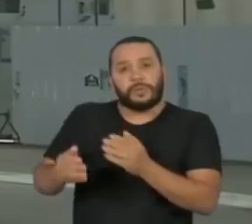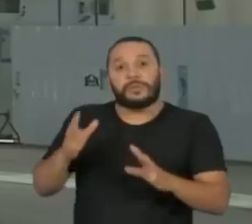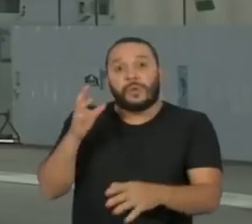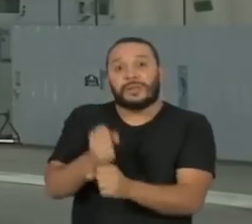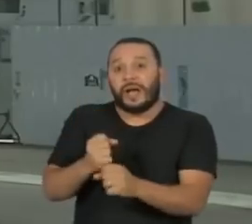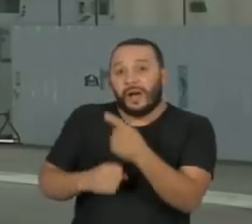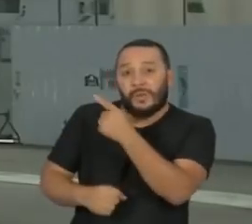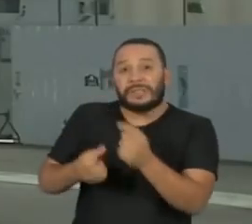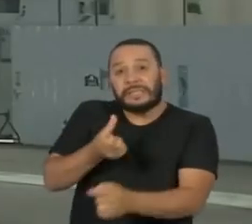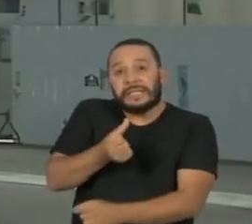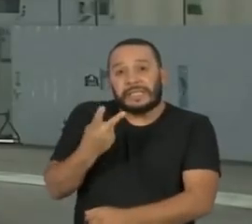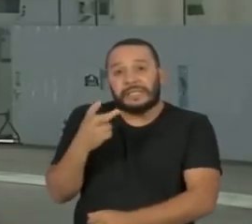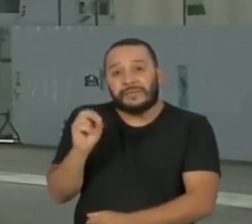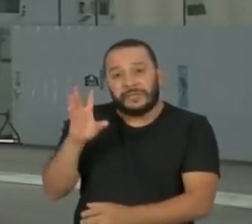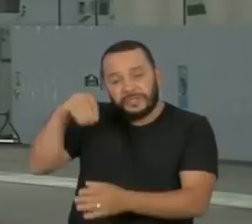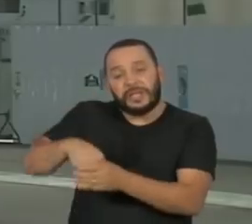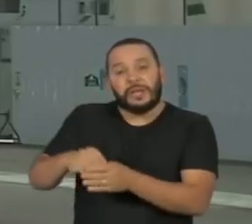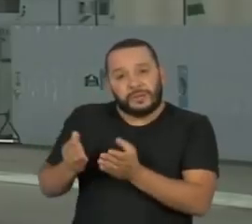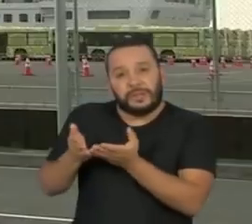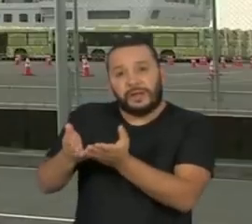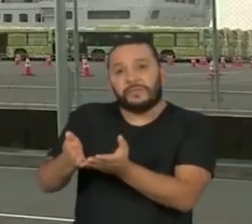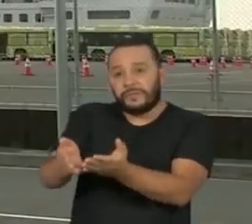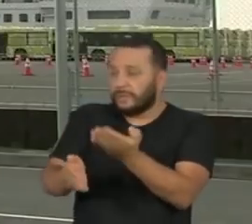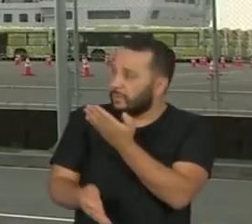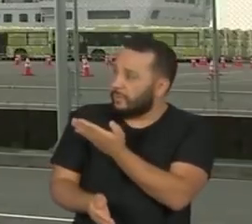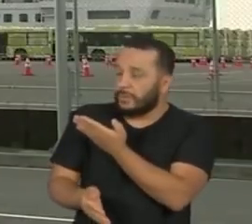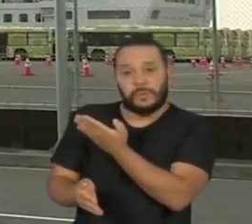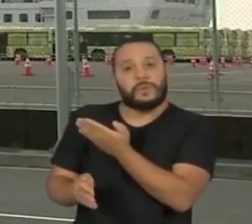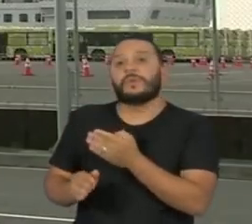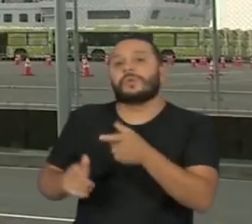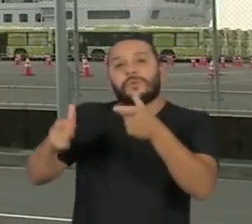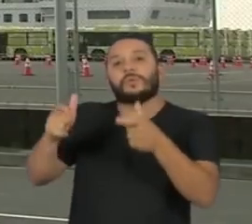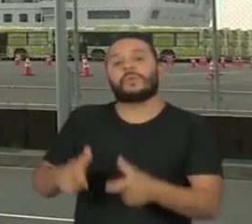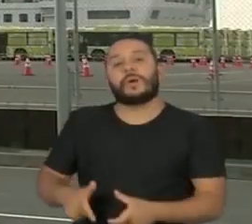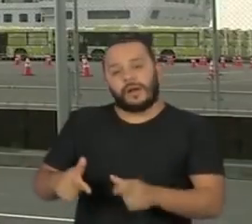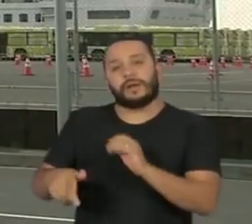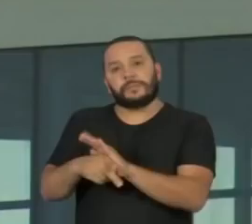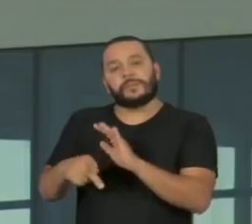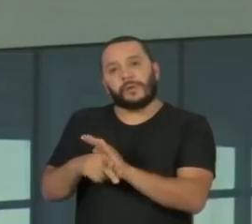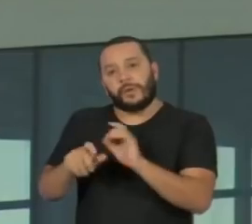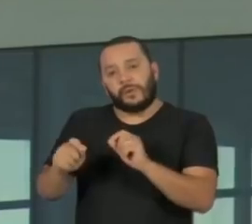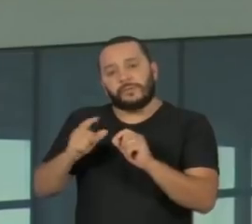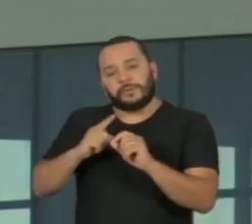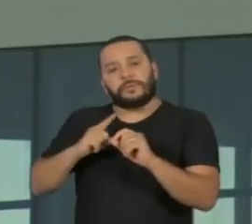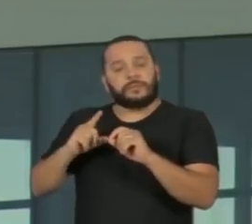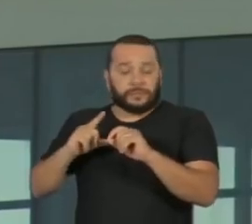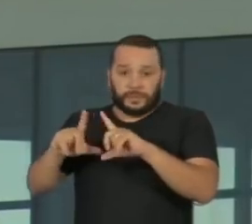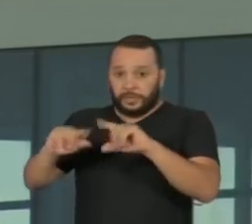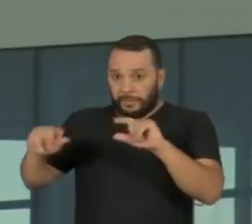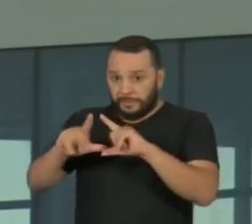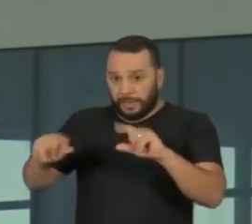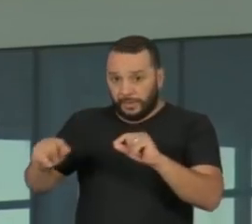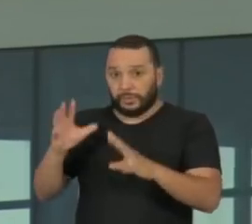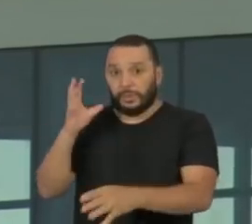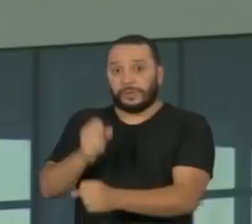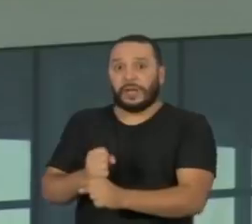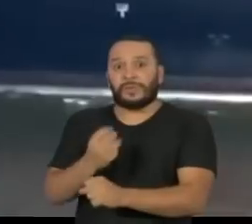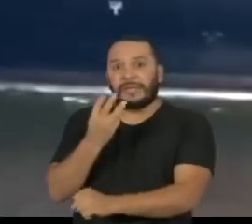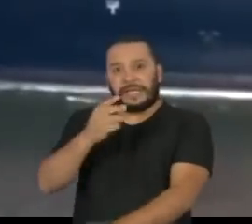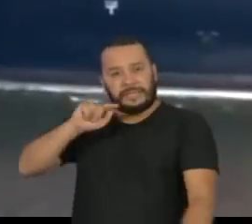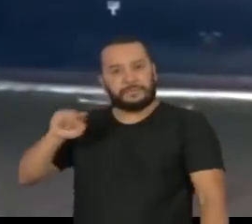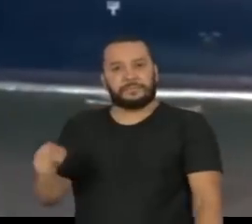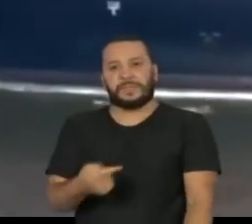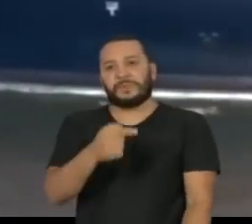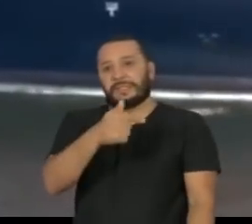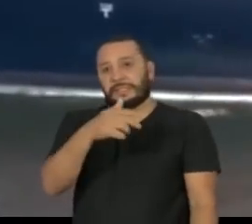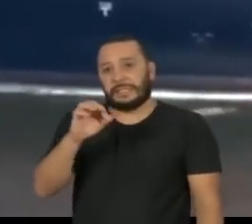contaminados em quarentena no navio Diamond Princess, ancorado no porto de Yokohama, com 3.700 pessoas a bordo.